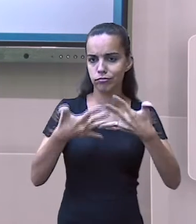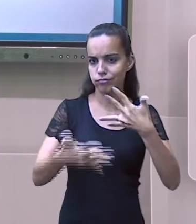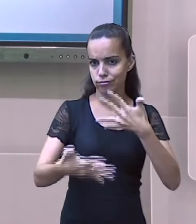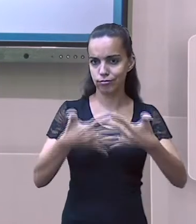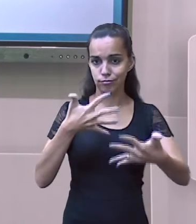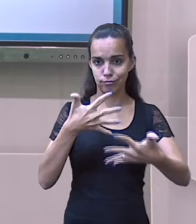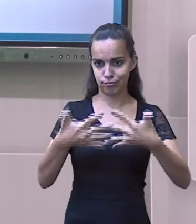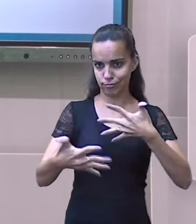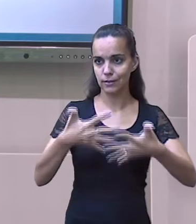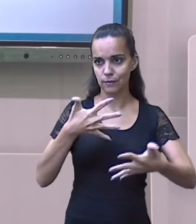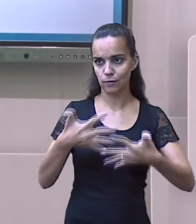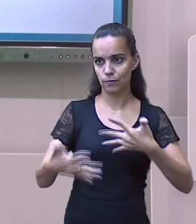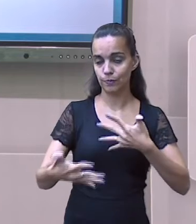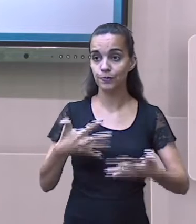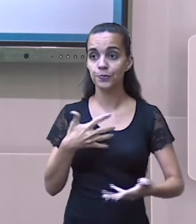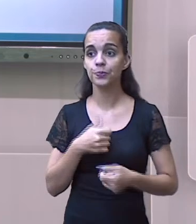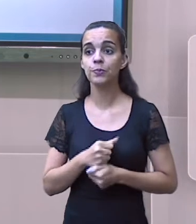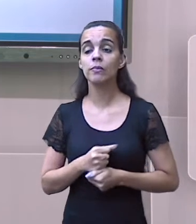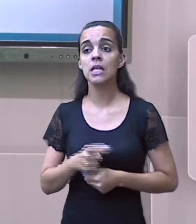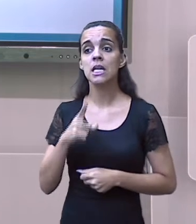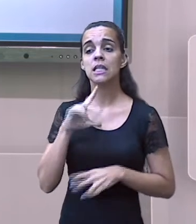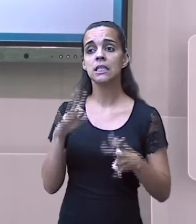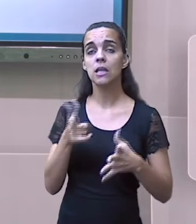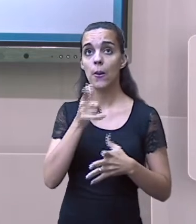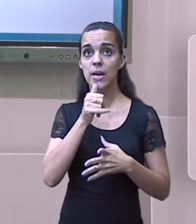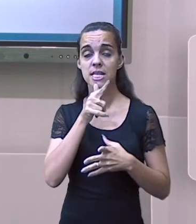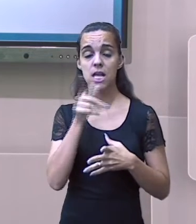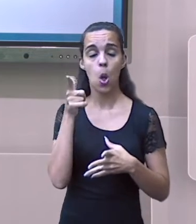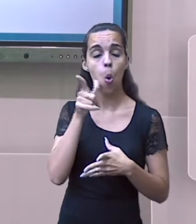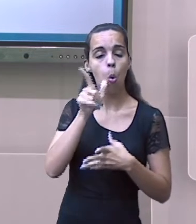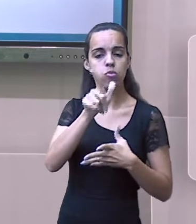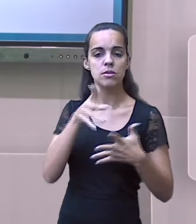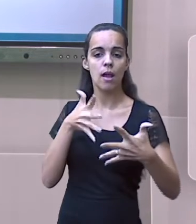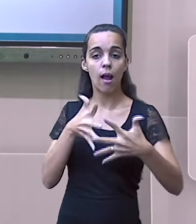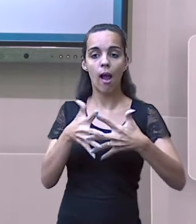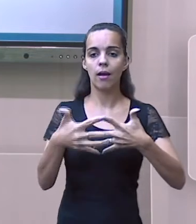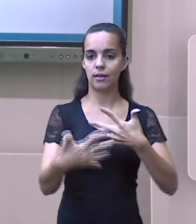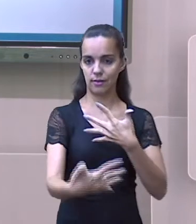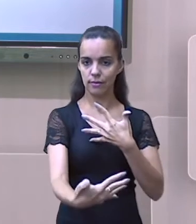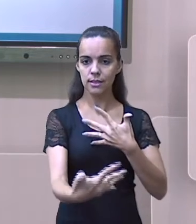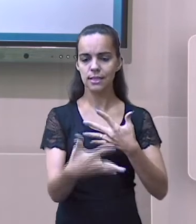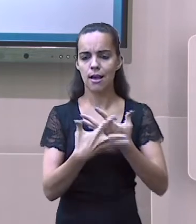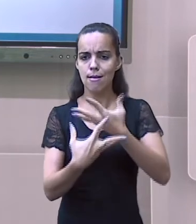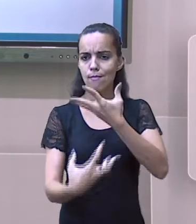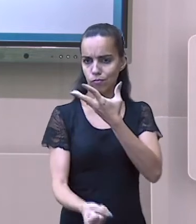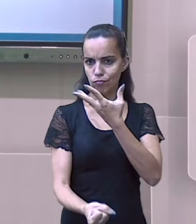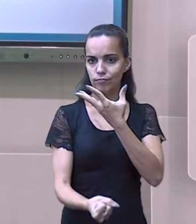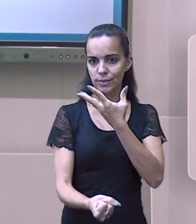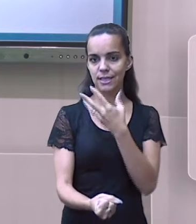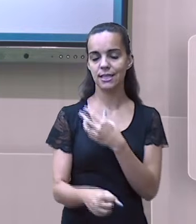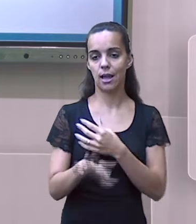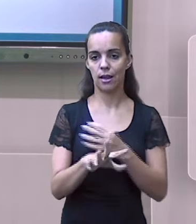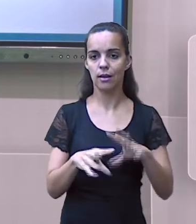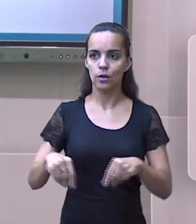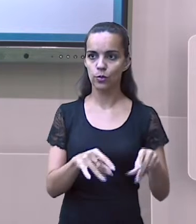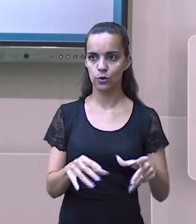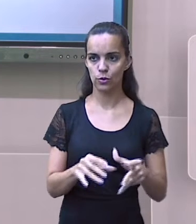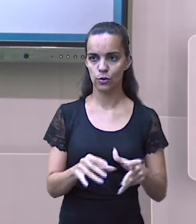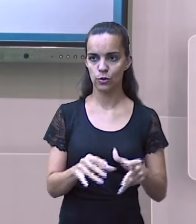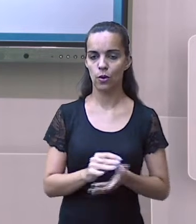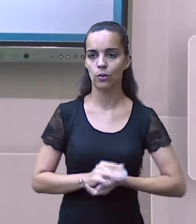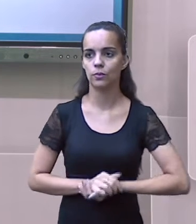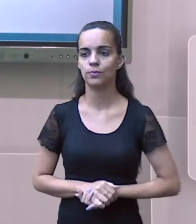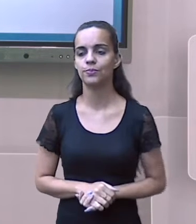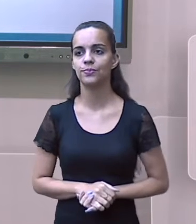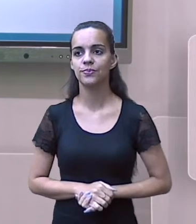maior índice de vazio. Então, essa água ela consegue ser capaz de escoar e passar por esses